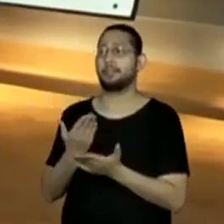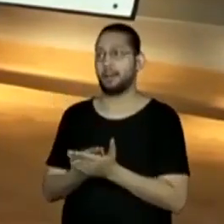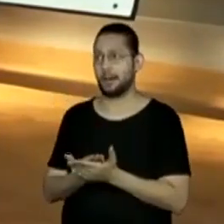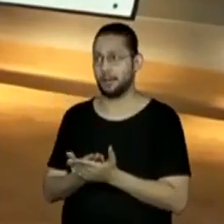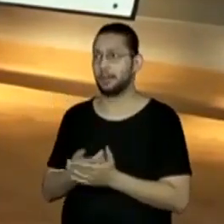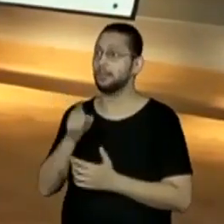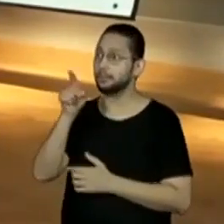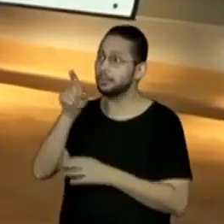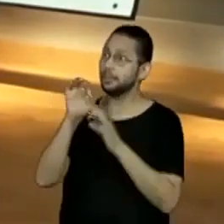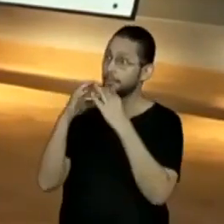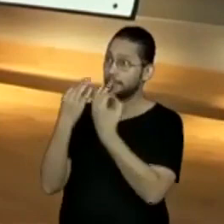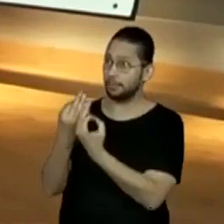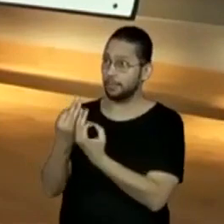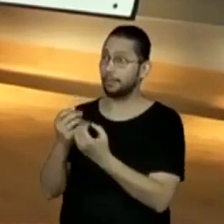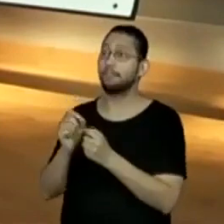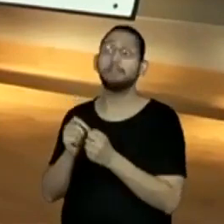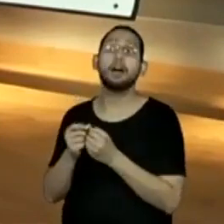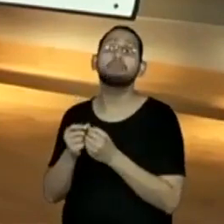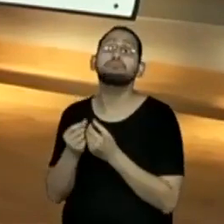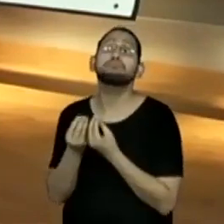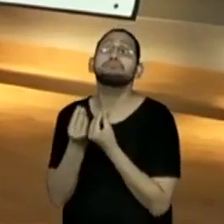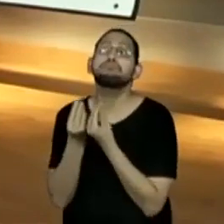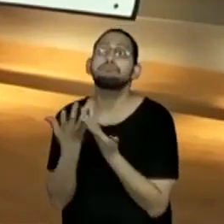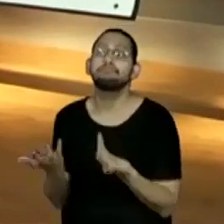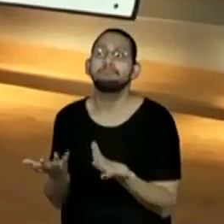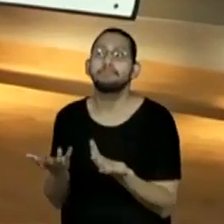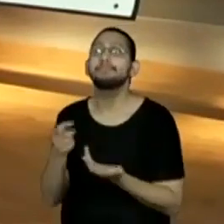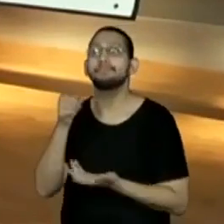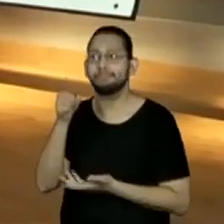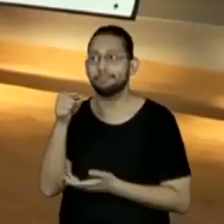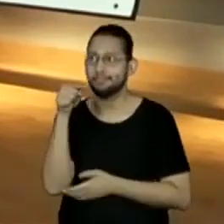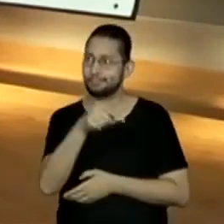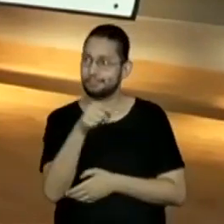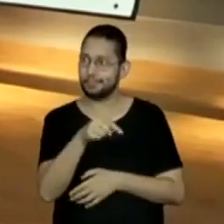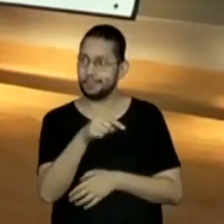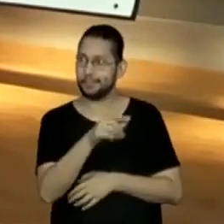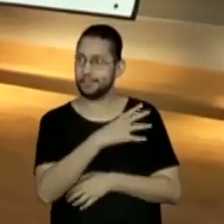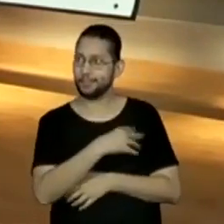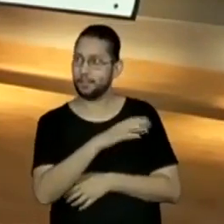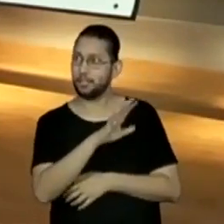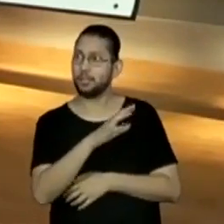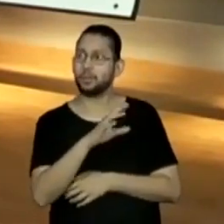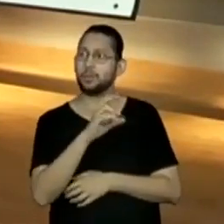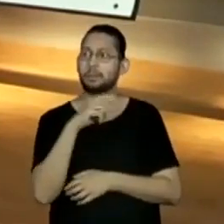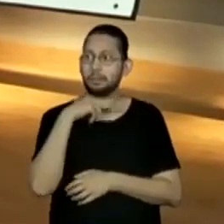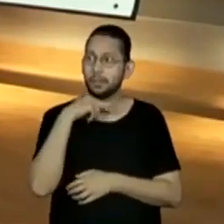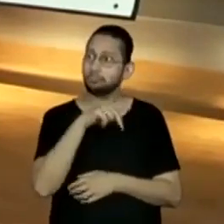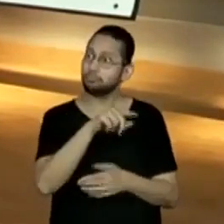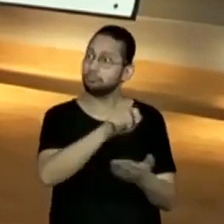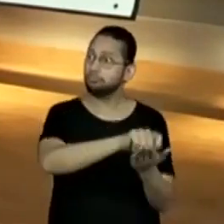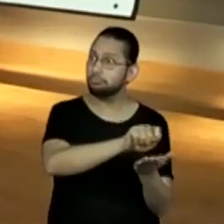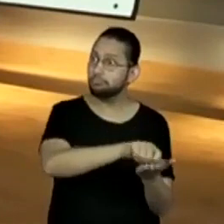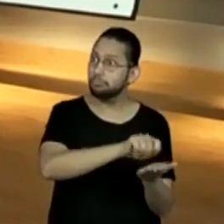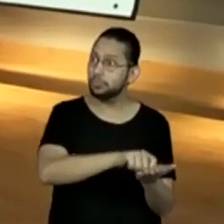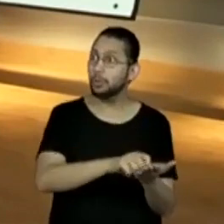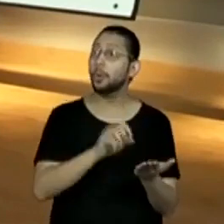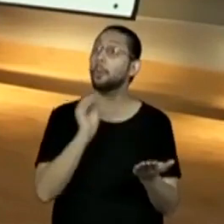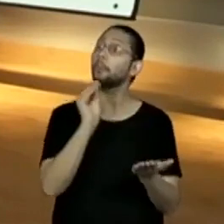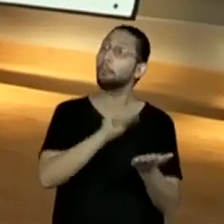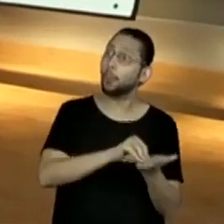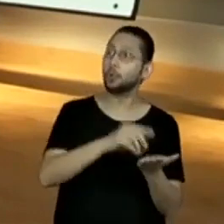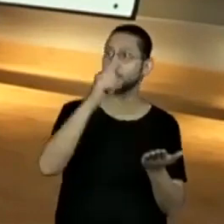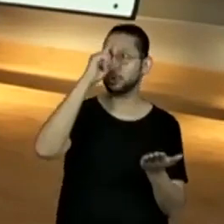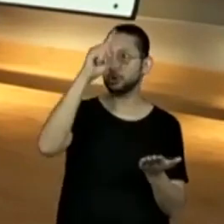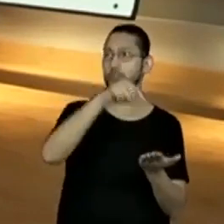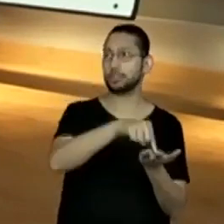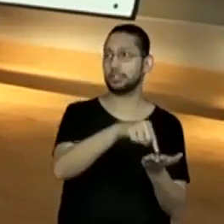você vai fazer? Você vai pegar a atividade que a criança elaborar agora, vai colocar uma data e começa a guardar essa atividade